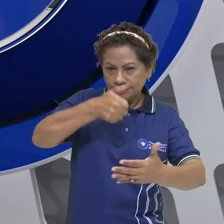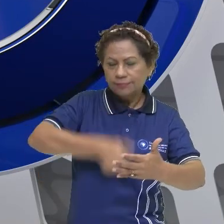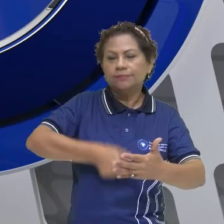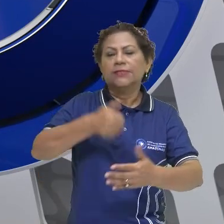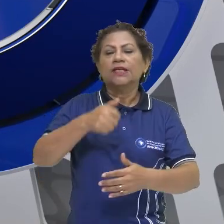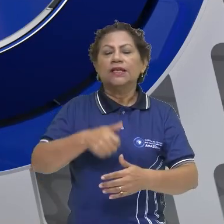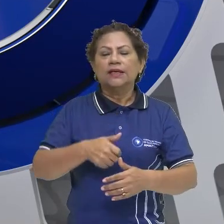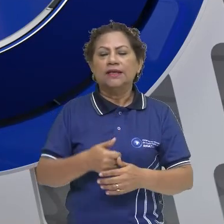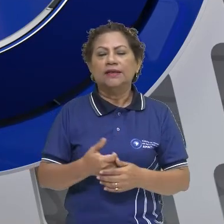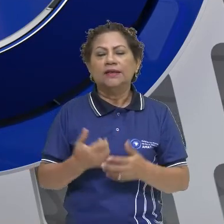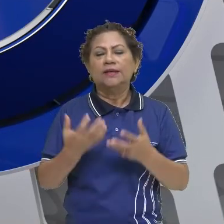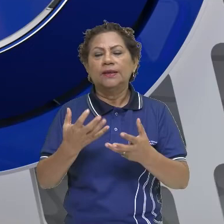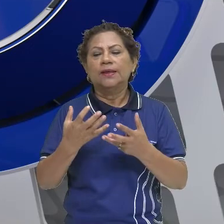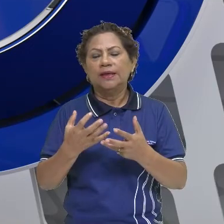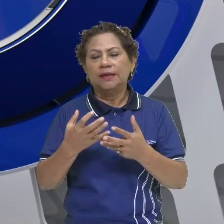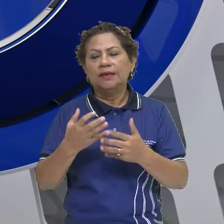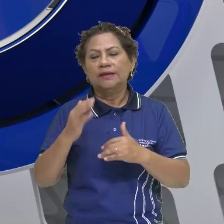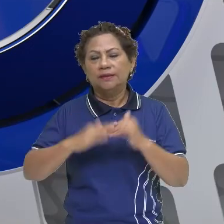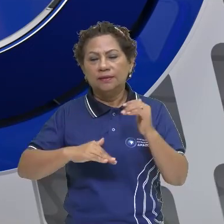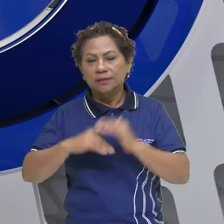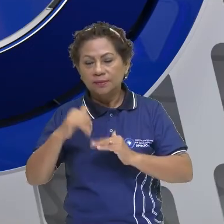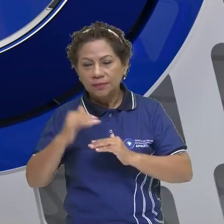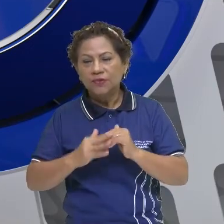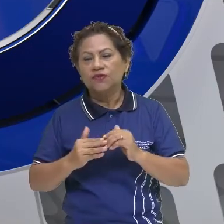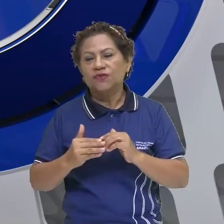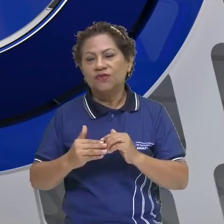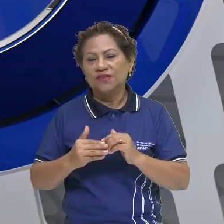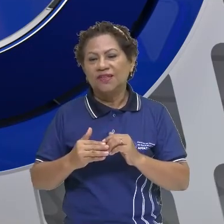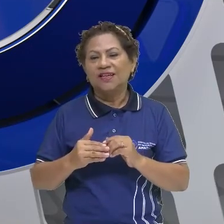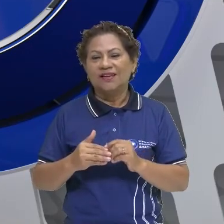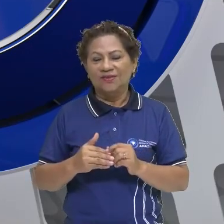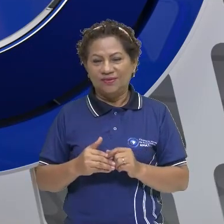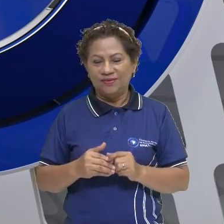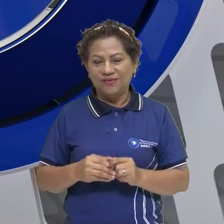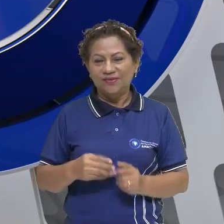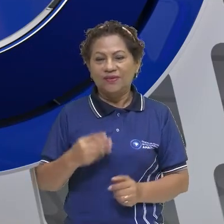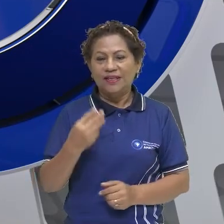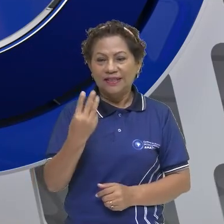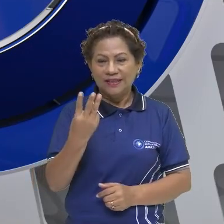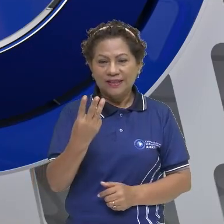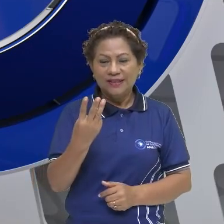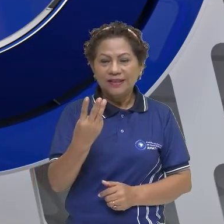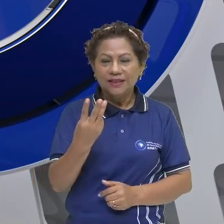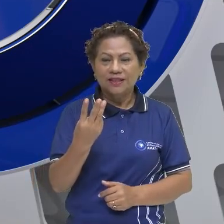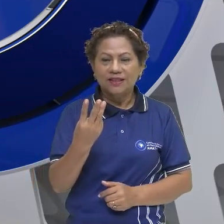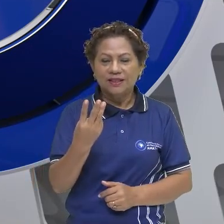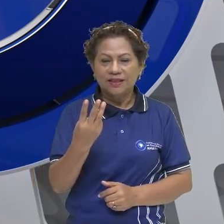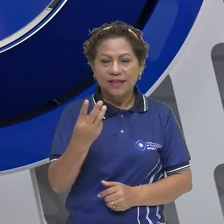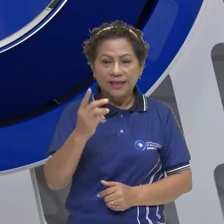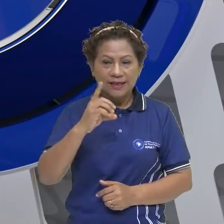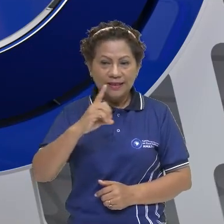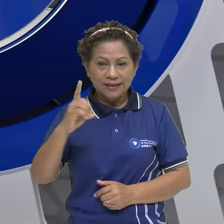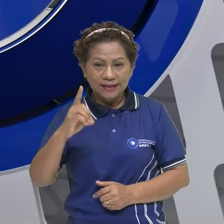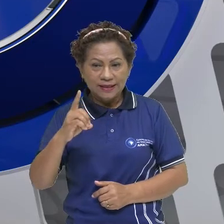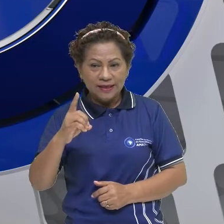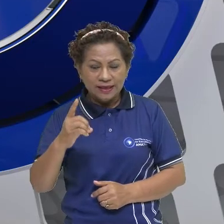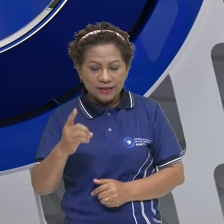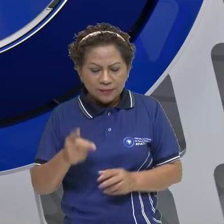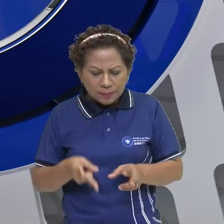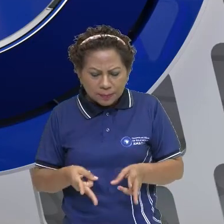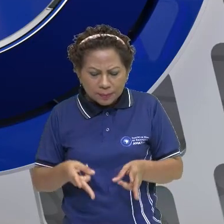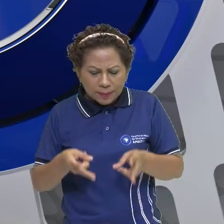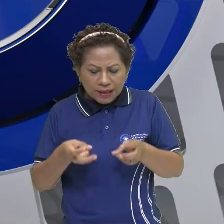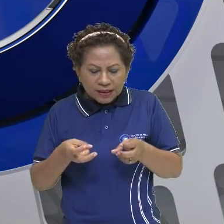que é justamente a sensação que dá que o buraco está aberto, que alguma coisa está se mexendo, que a obra está